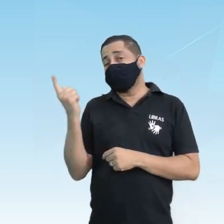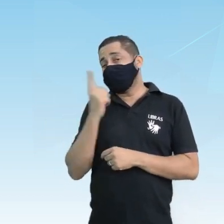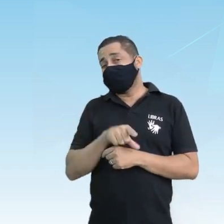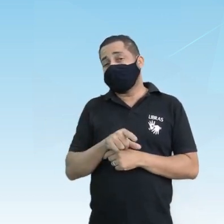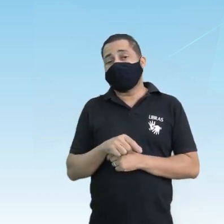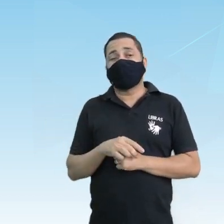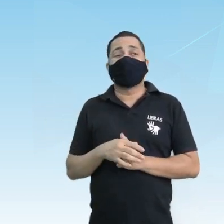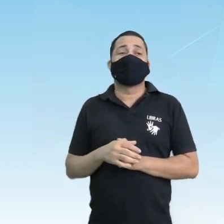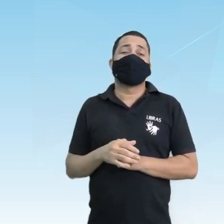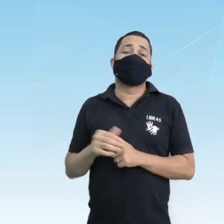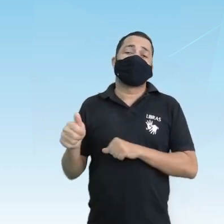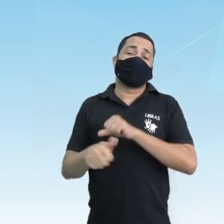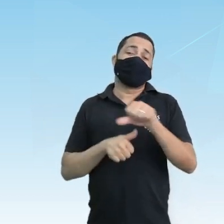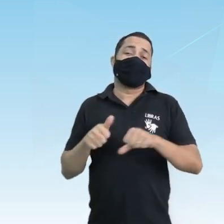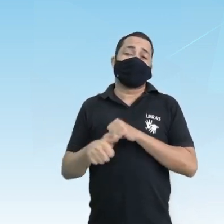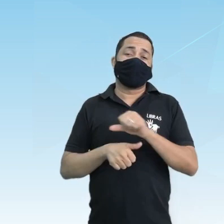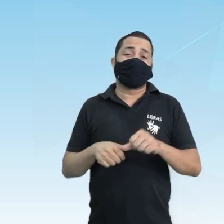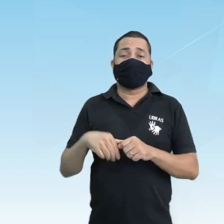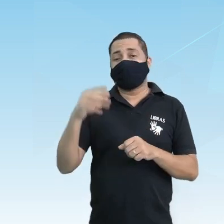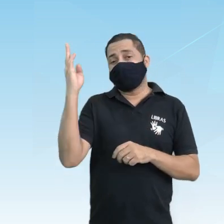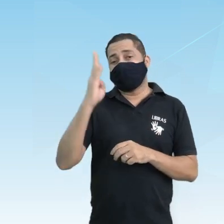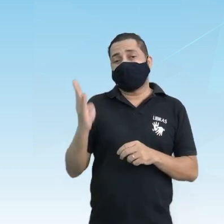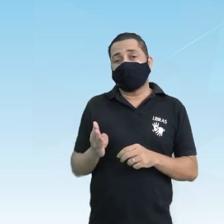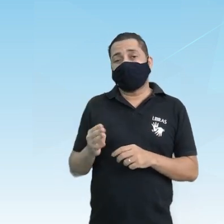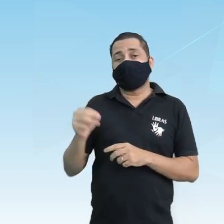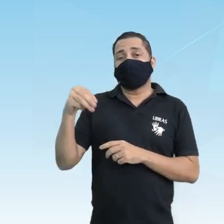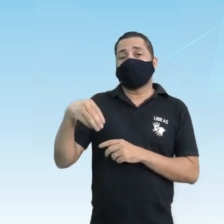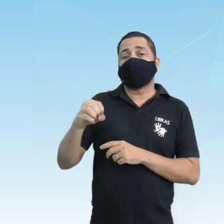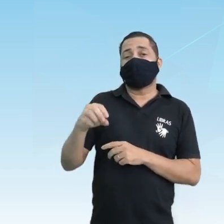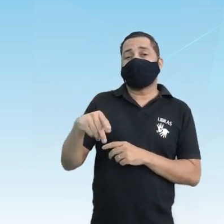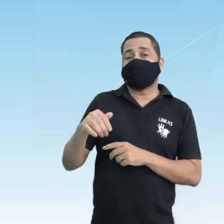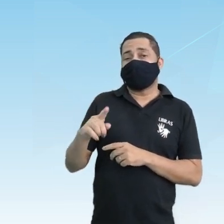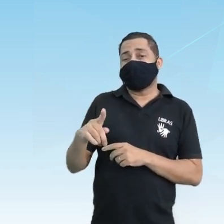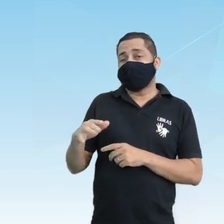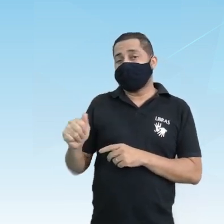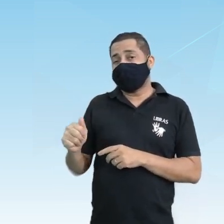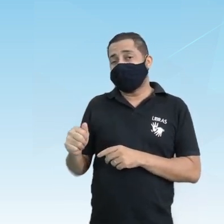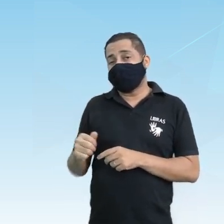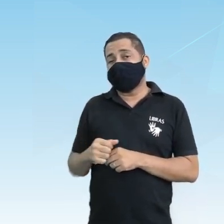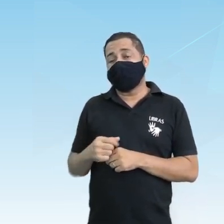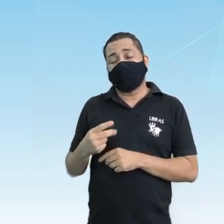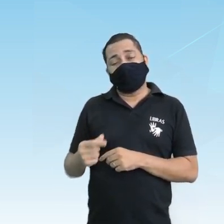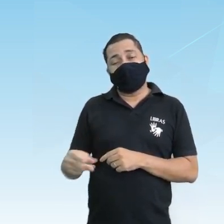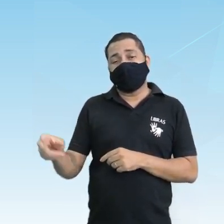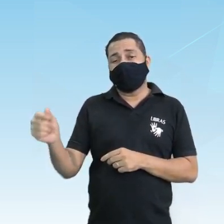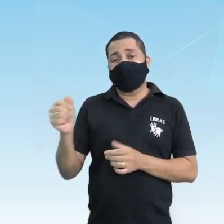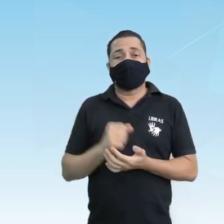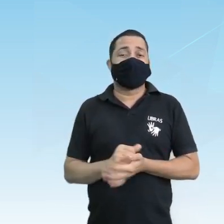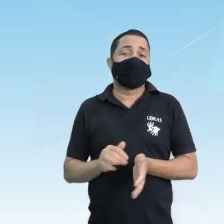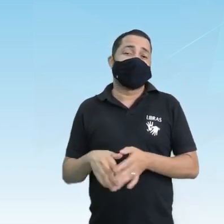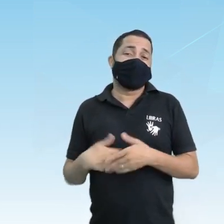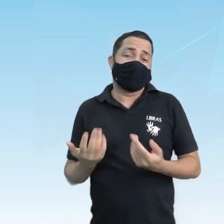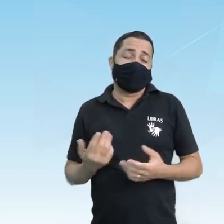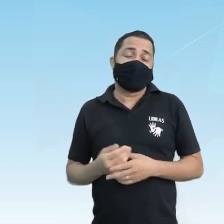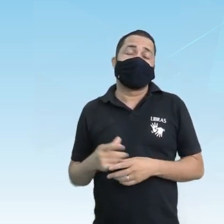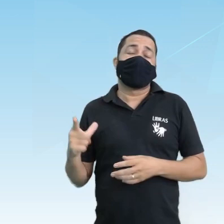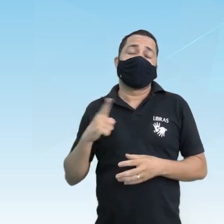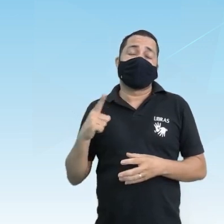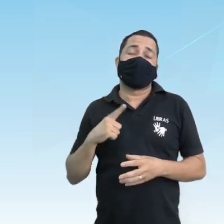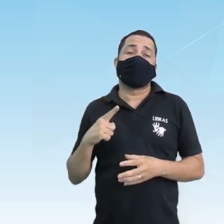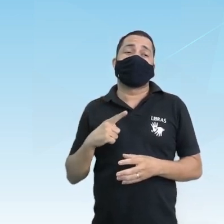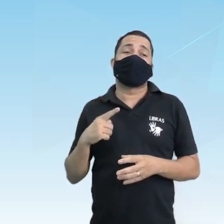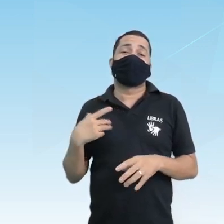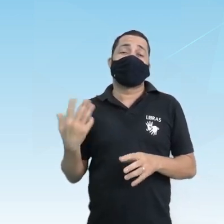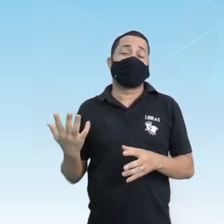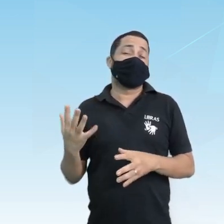dádiva, né, de transformar o Brasil numa monarquia por vários e vários e vários. E isso também, né, se dá essas confusões